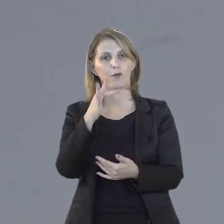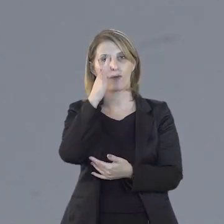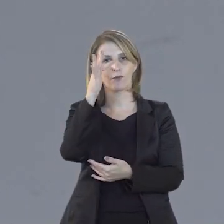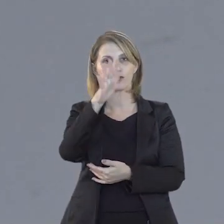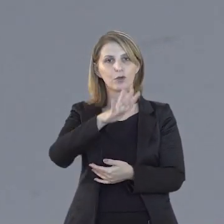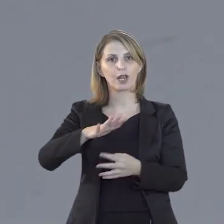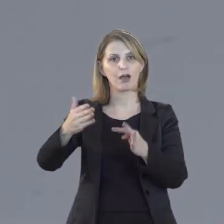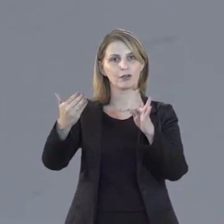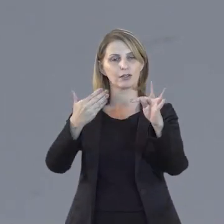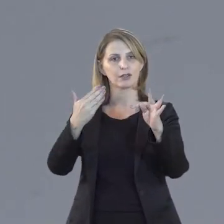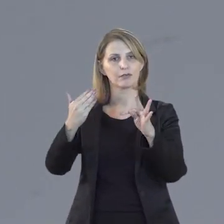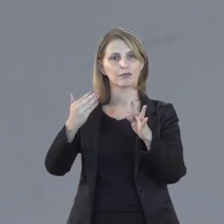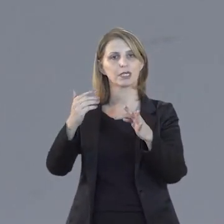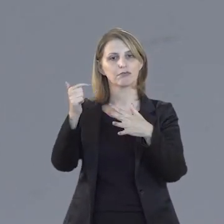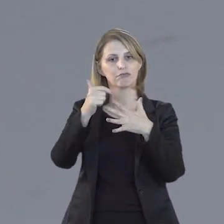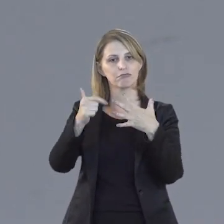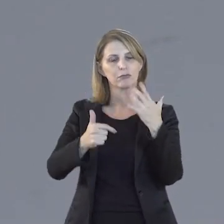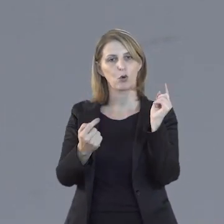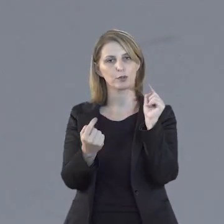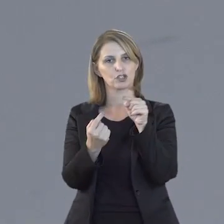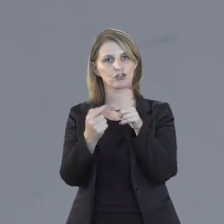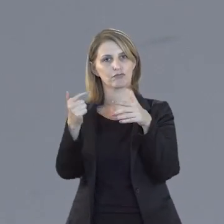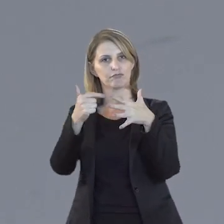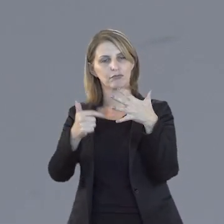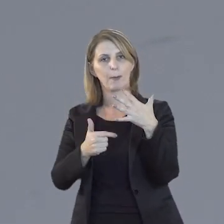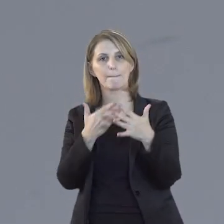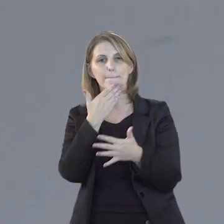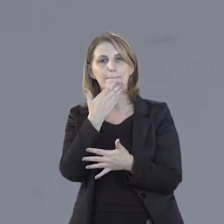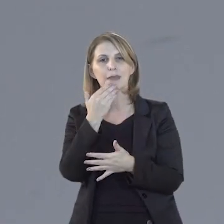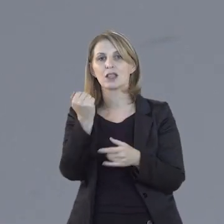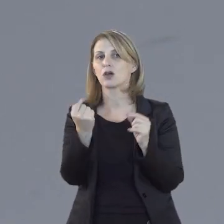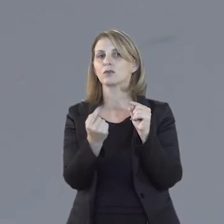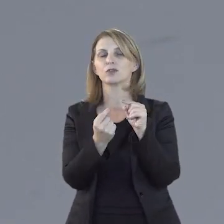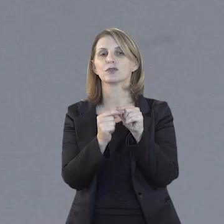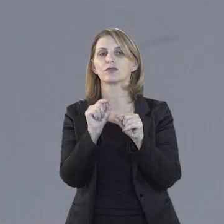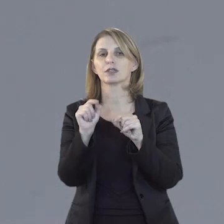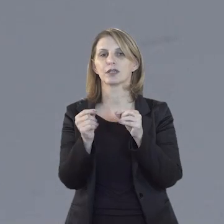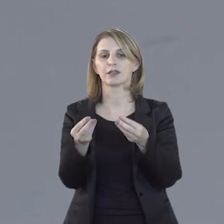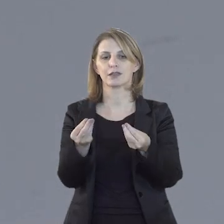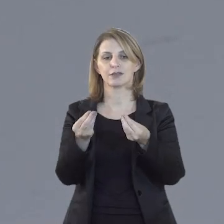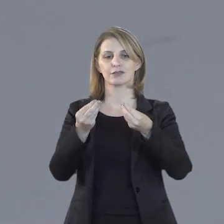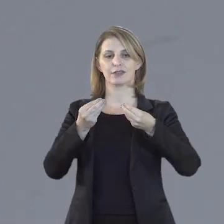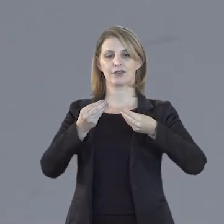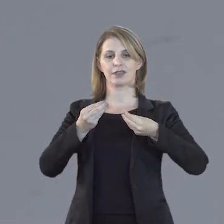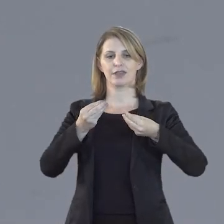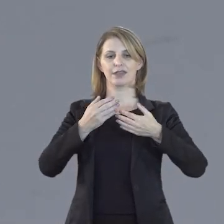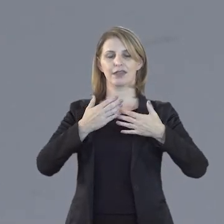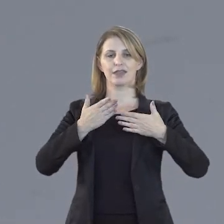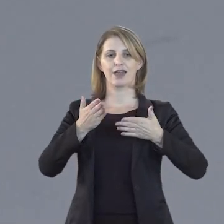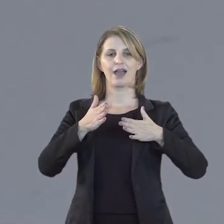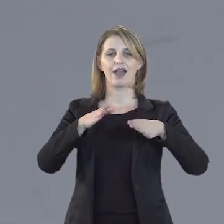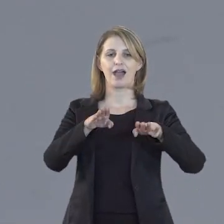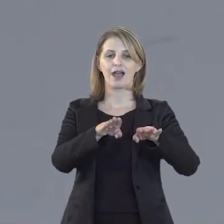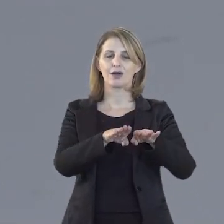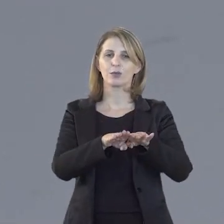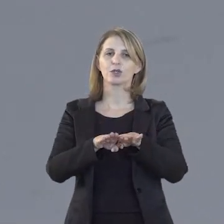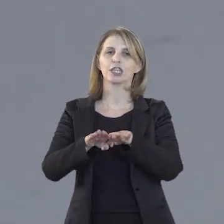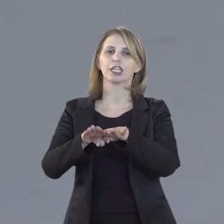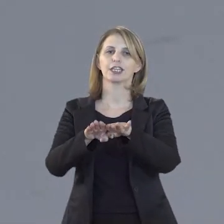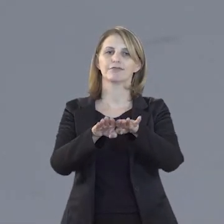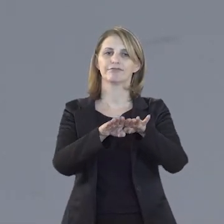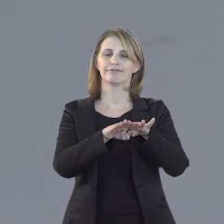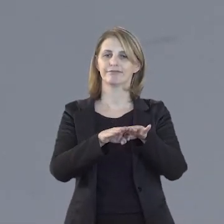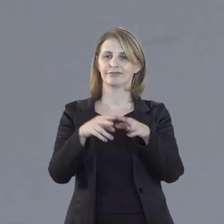pessoas. Então, o floral ele tem inúmeras funções, e o maior benefício deles, com certeza, é trazer essa harmonia